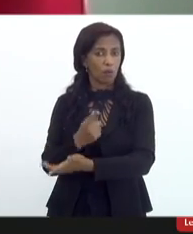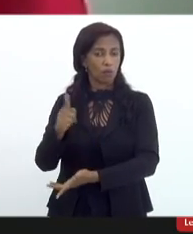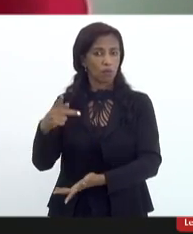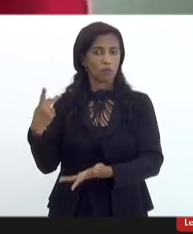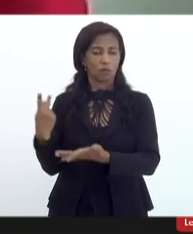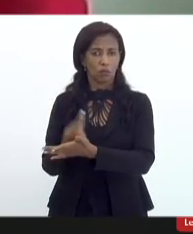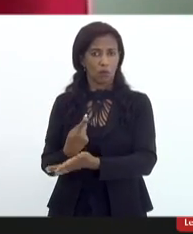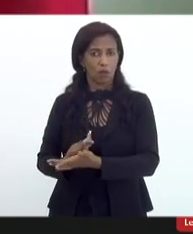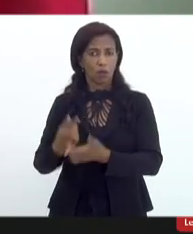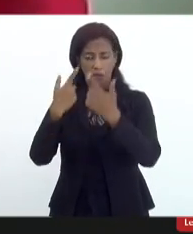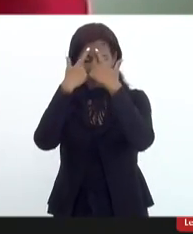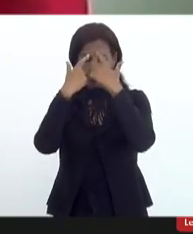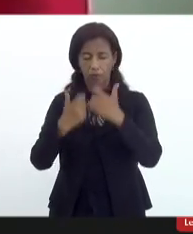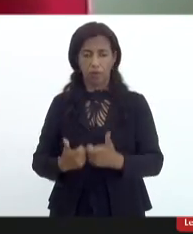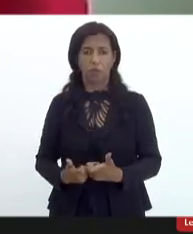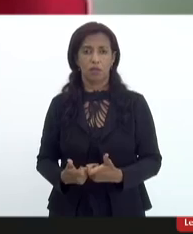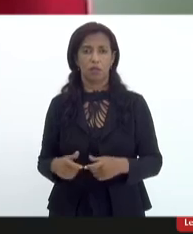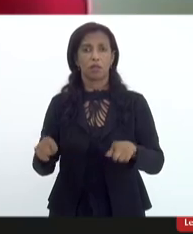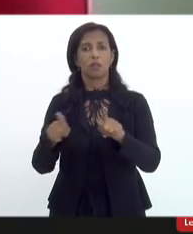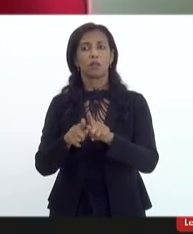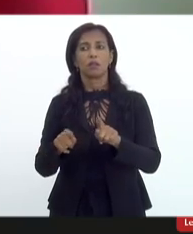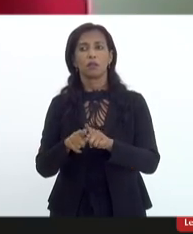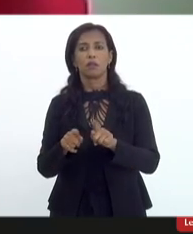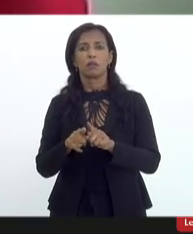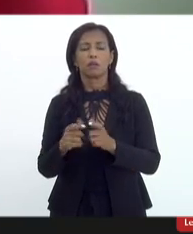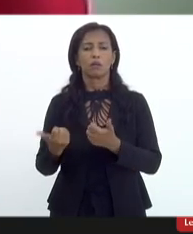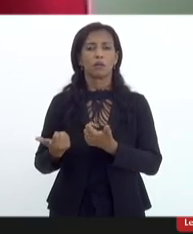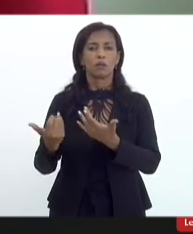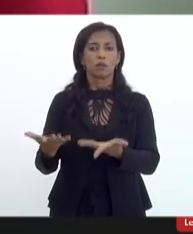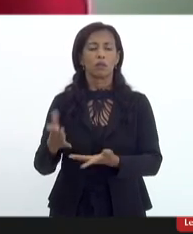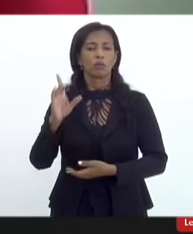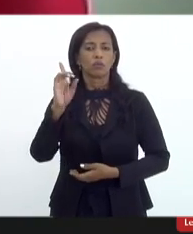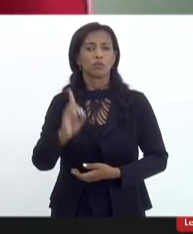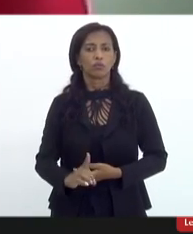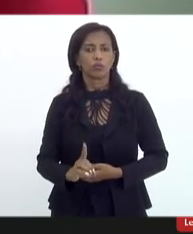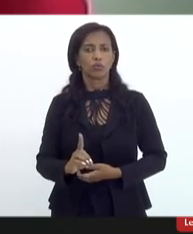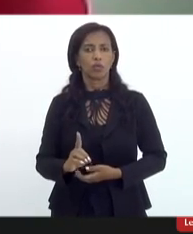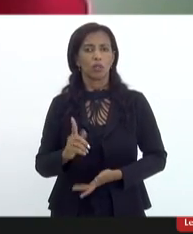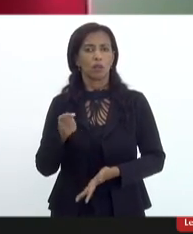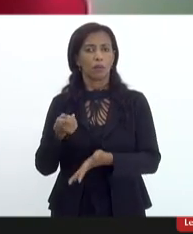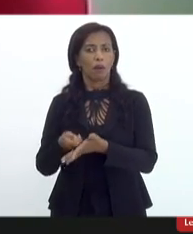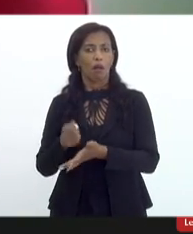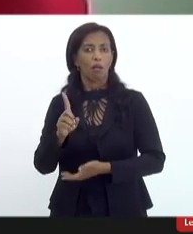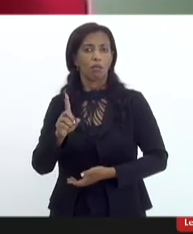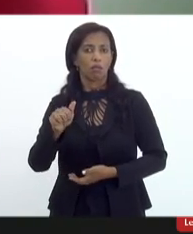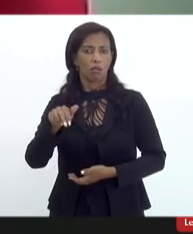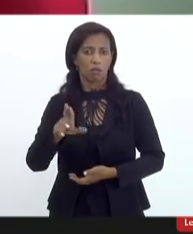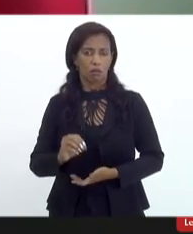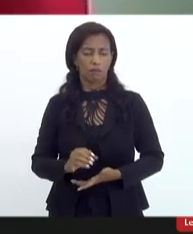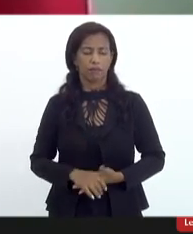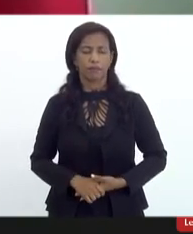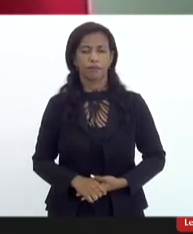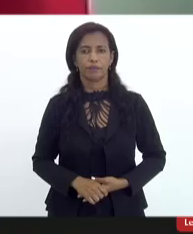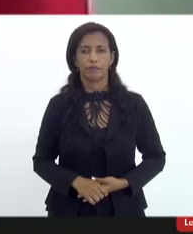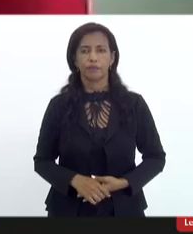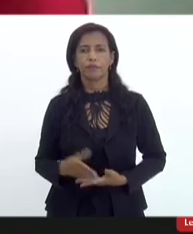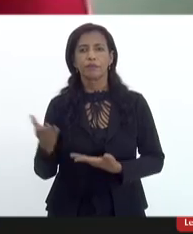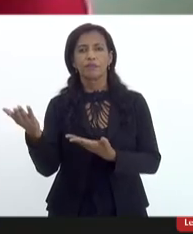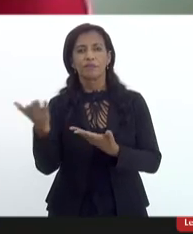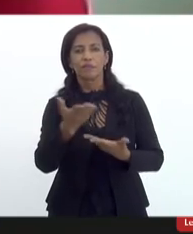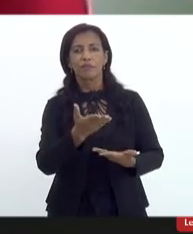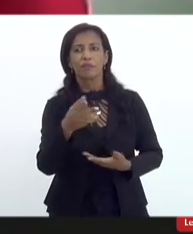desses atos de violência e também colocando aí o direito à reparação, sem dúvida nenhuma. Nossa